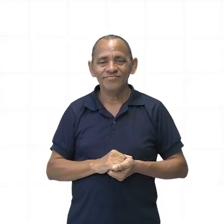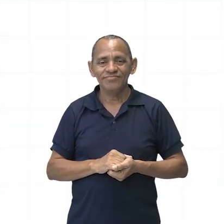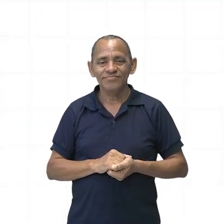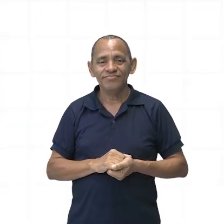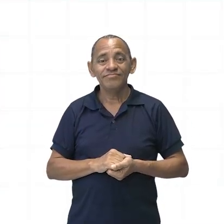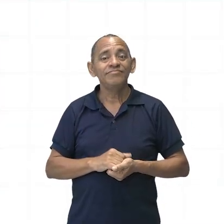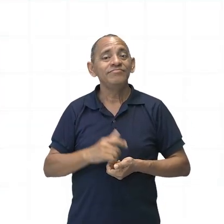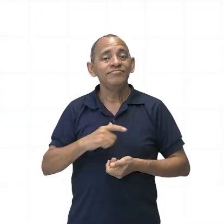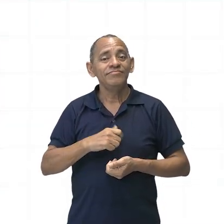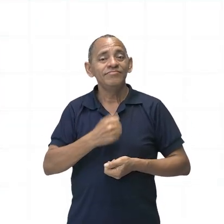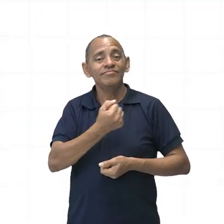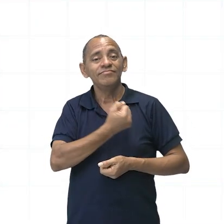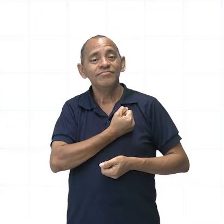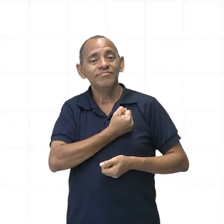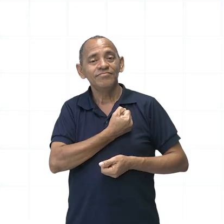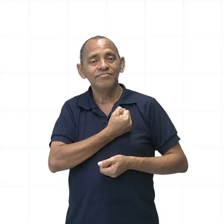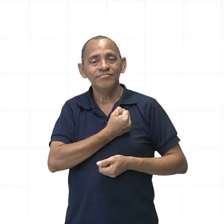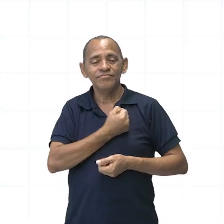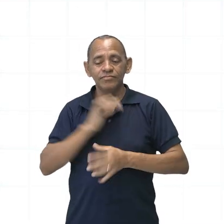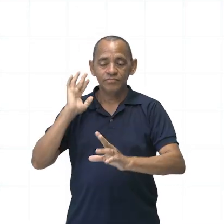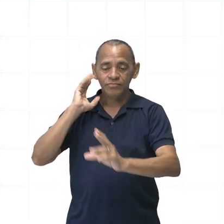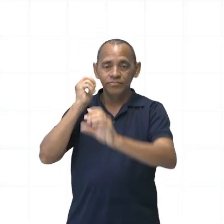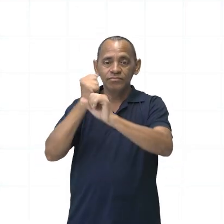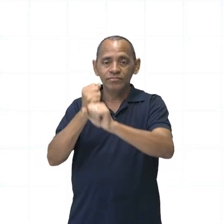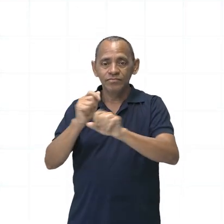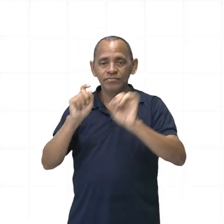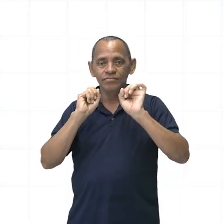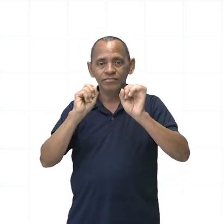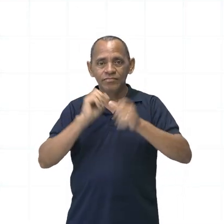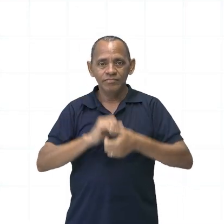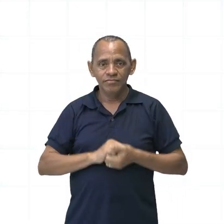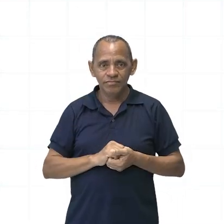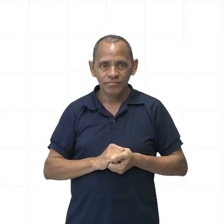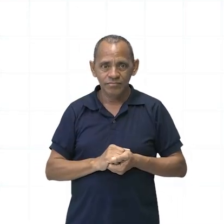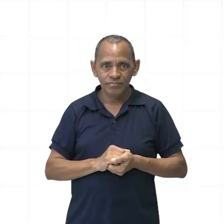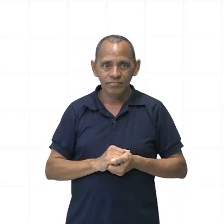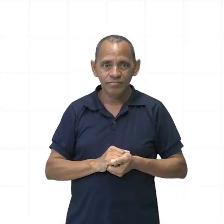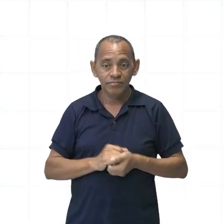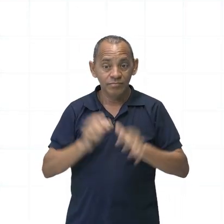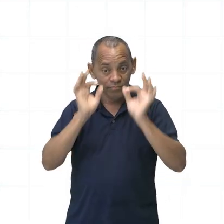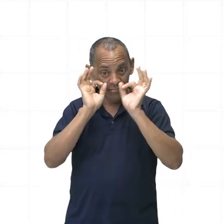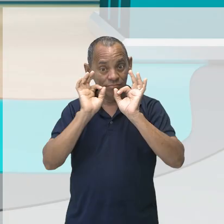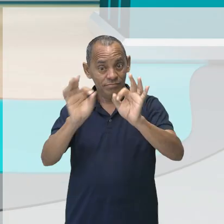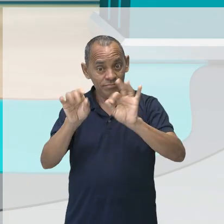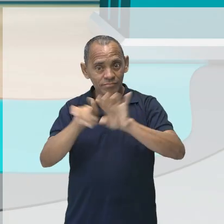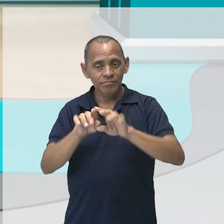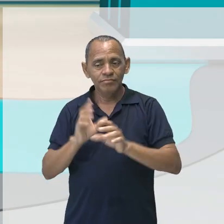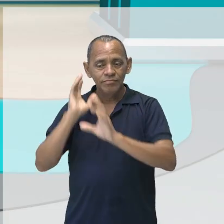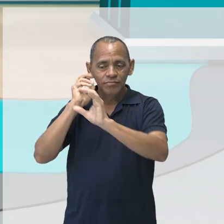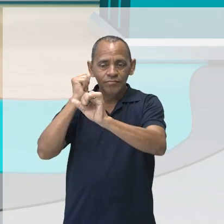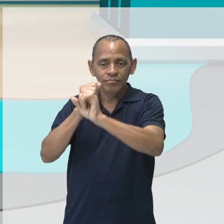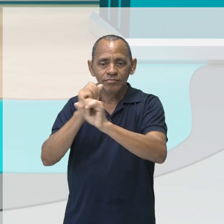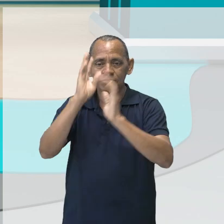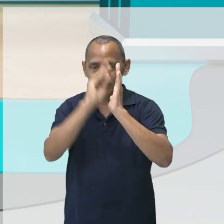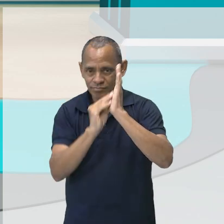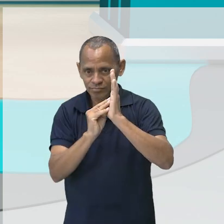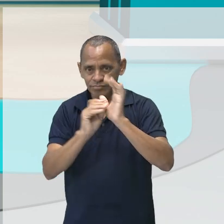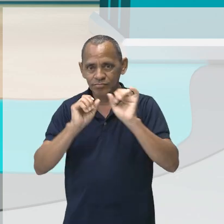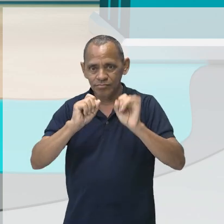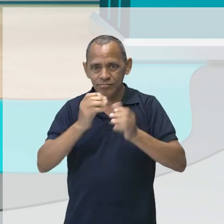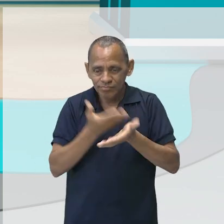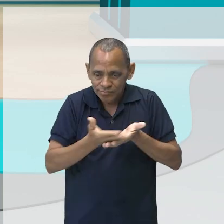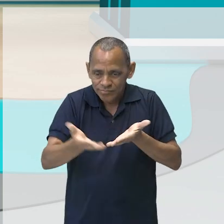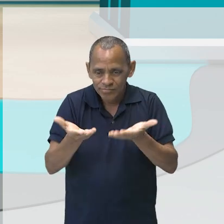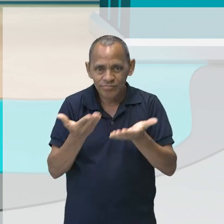Hoje nós teremos a nossa aula de revisão, então prestem bastante atenção, vamos revisar o conteúdo e